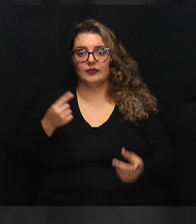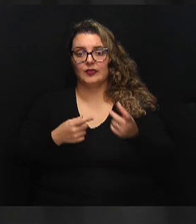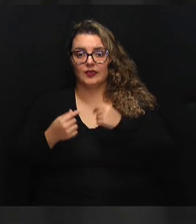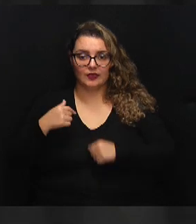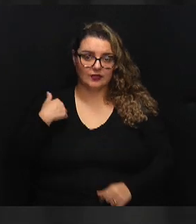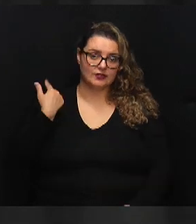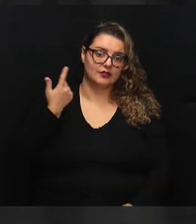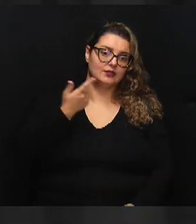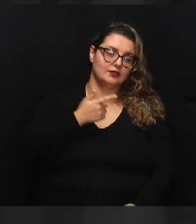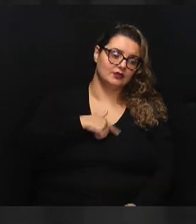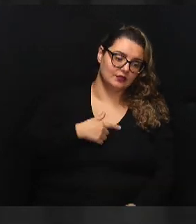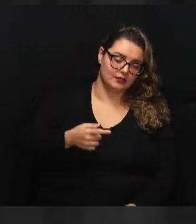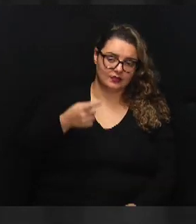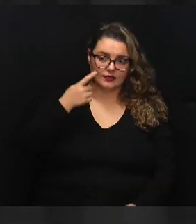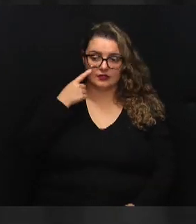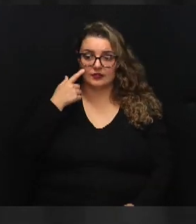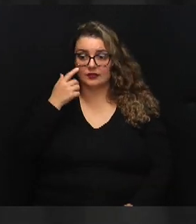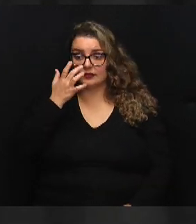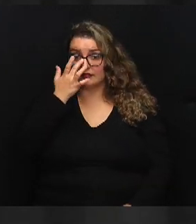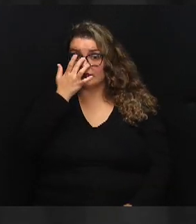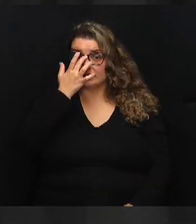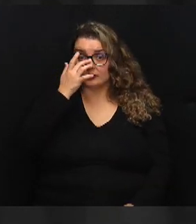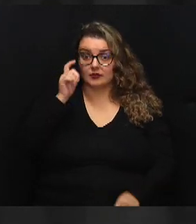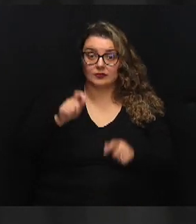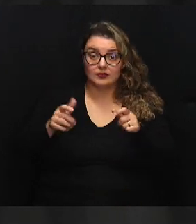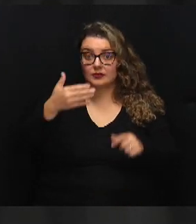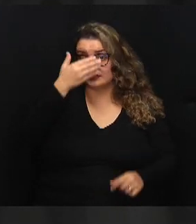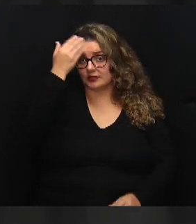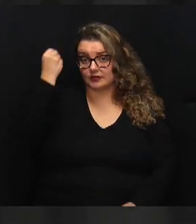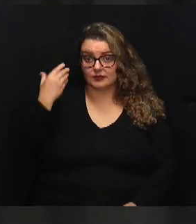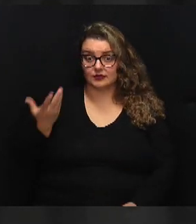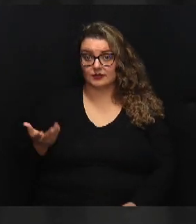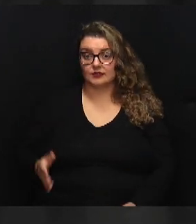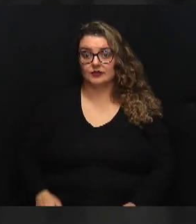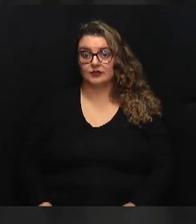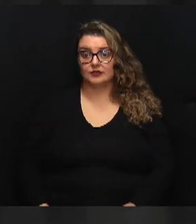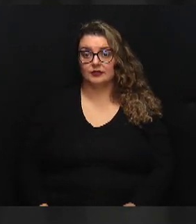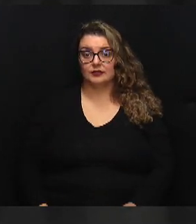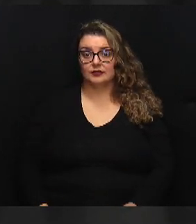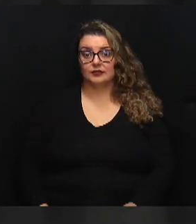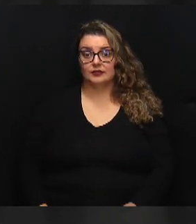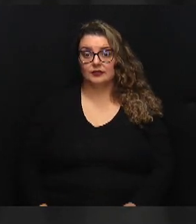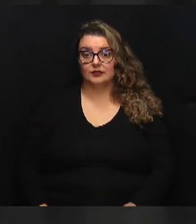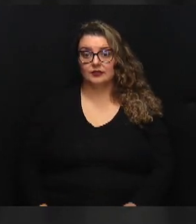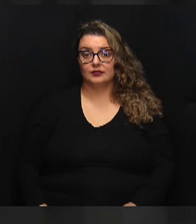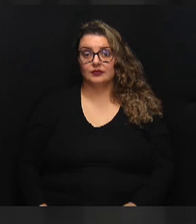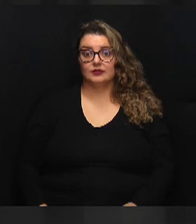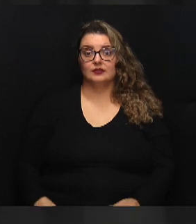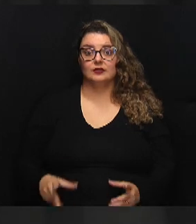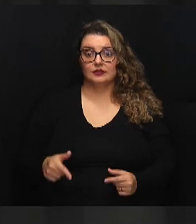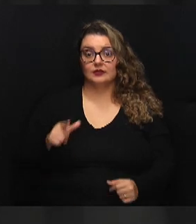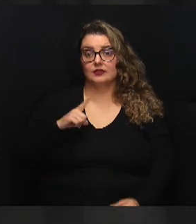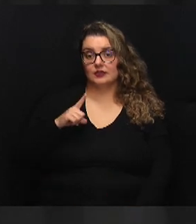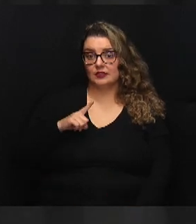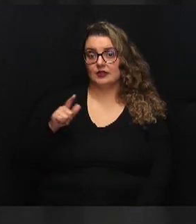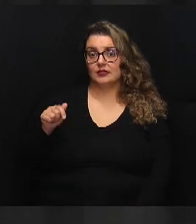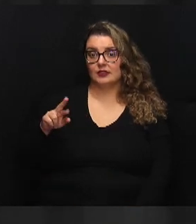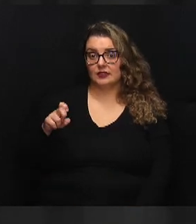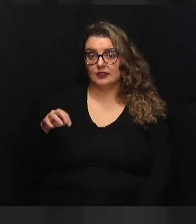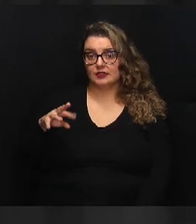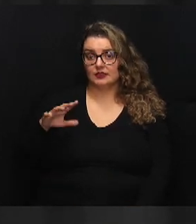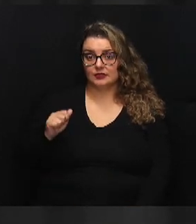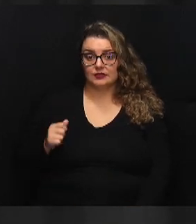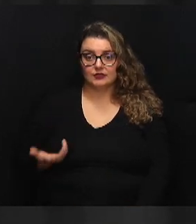nosso, tá vendo, não sei o quê, só que o pessoal esquece que a gente tem... Isso tudo tem garantia e que a gente corre atrás, porque tem